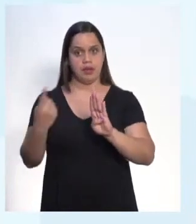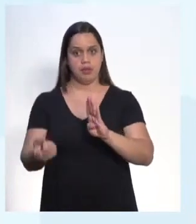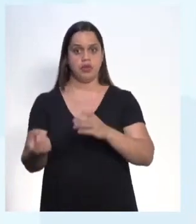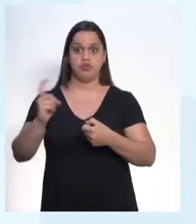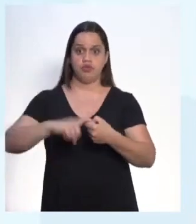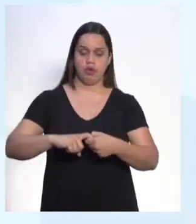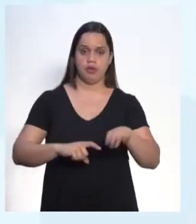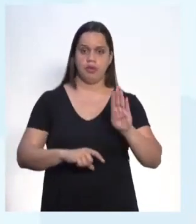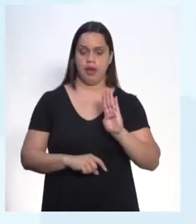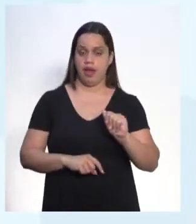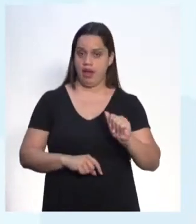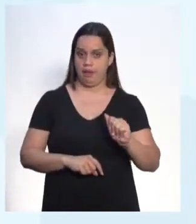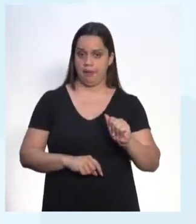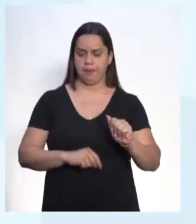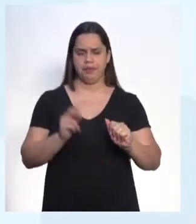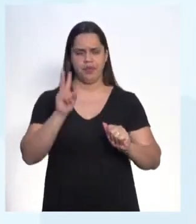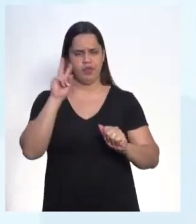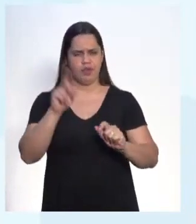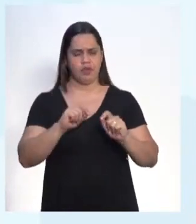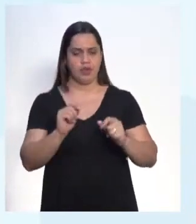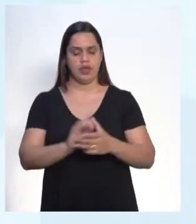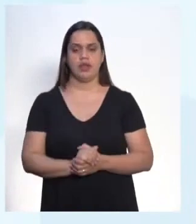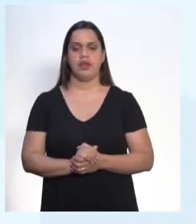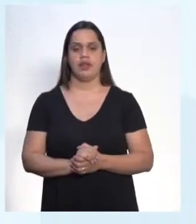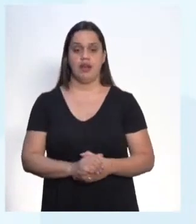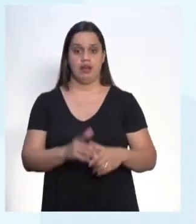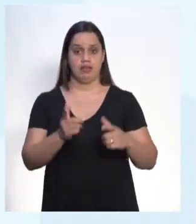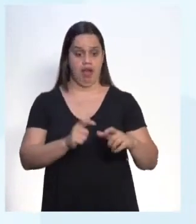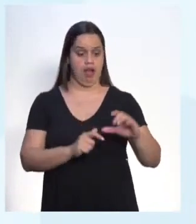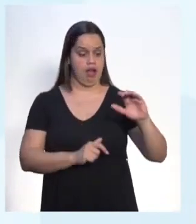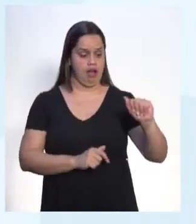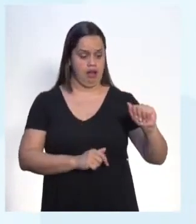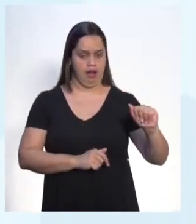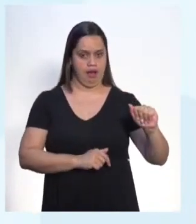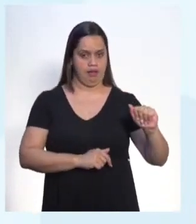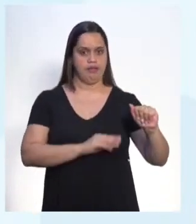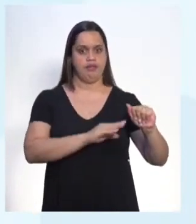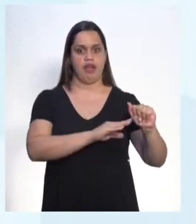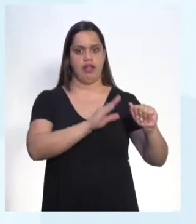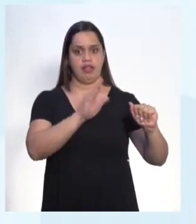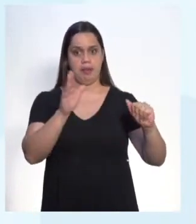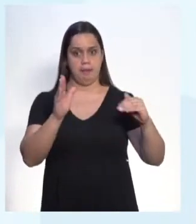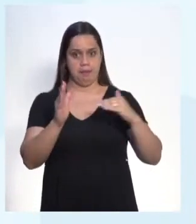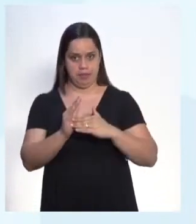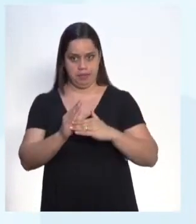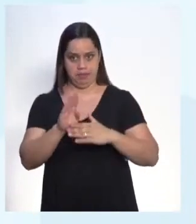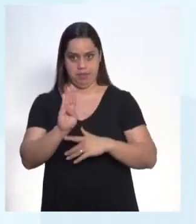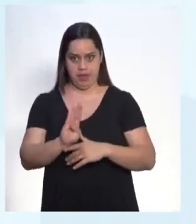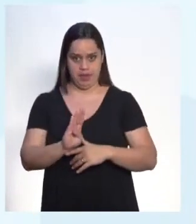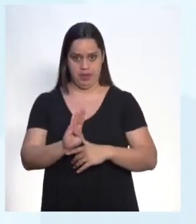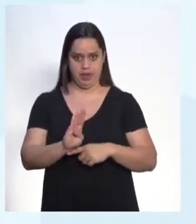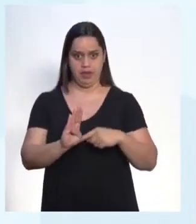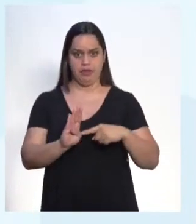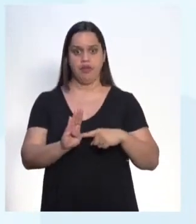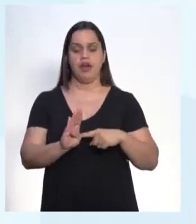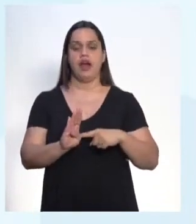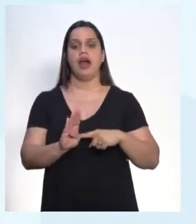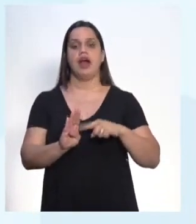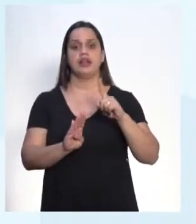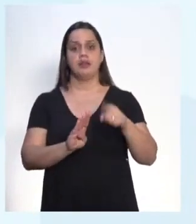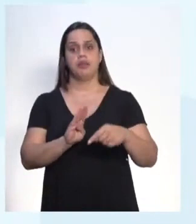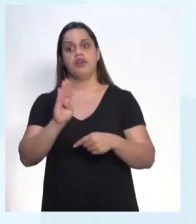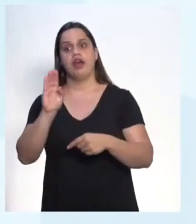A? Isso quer dizer, ela vai sair de A, vai para B, de B ela vai